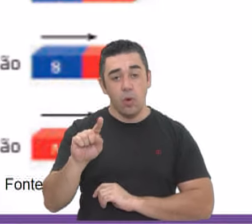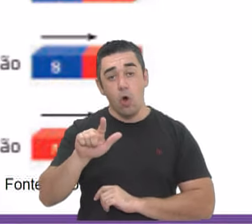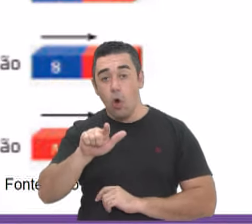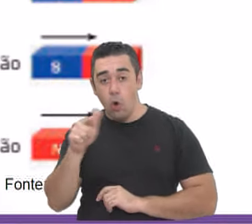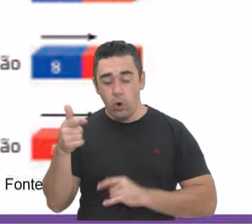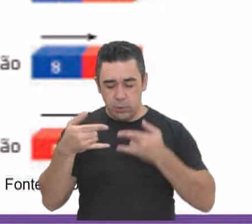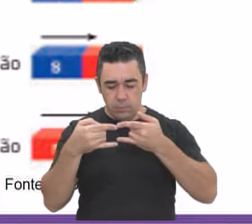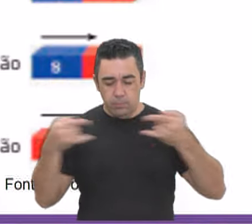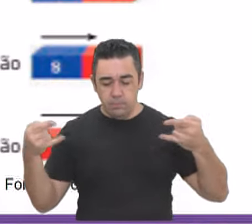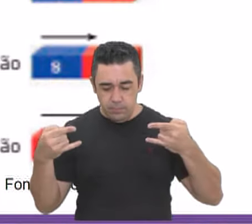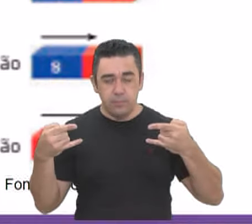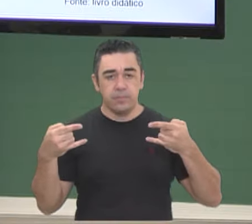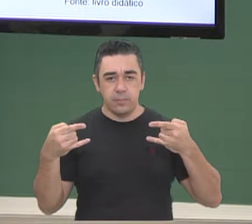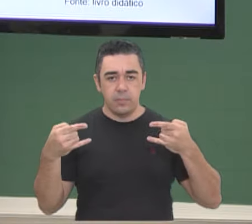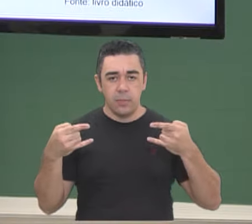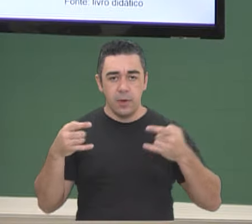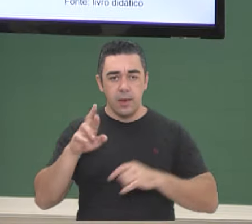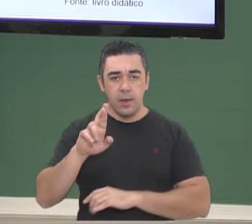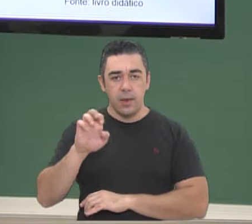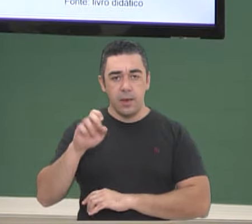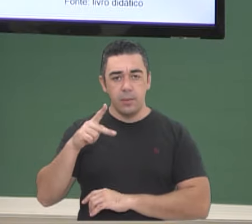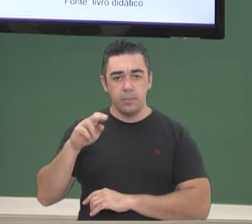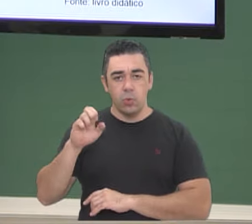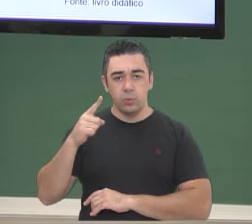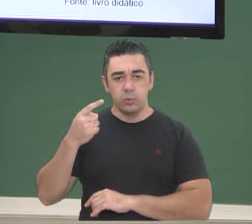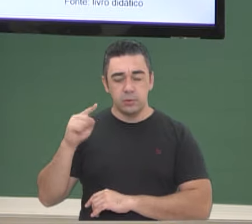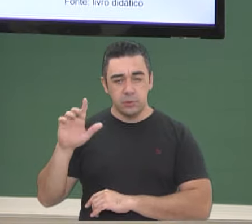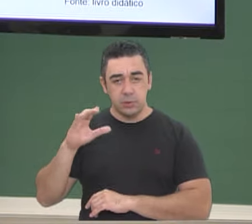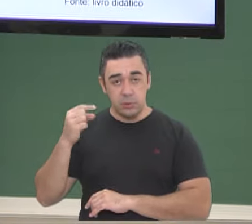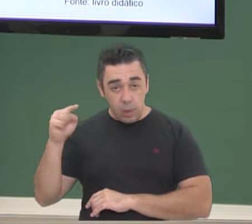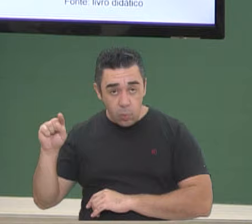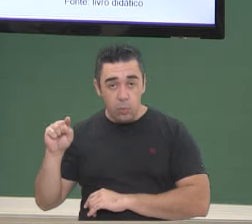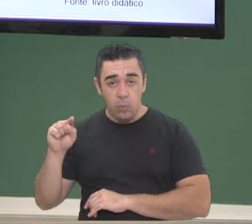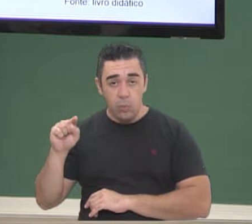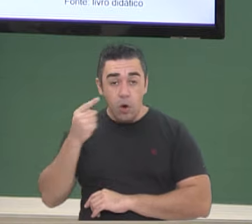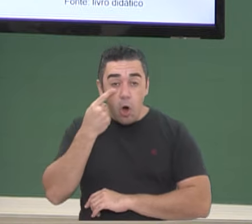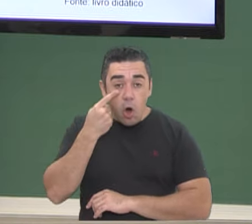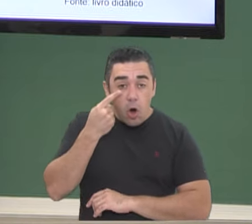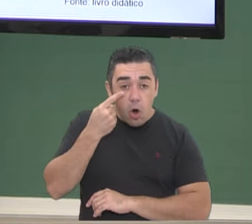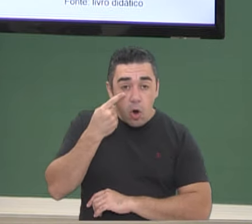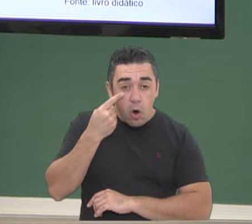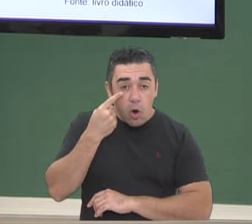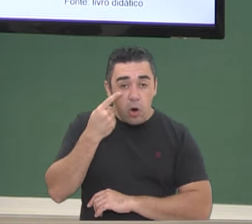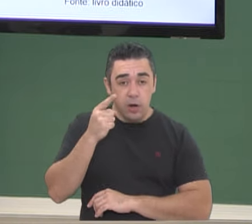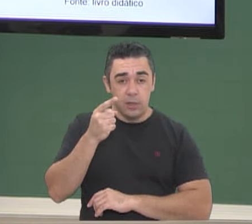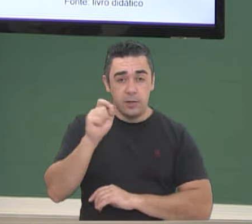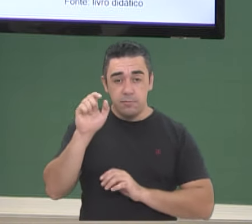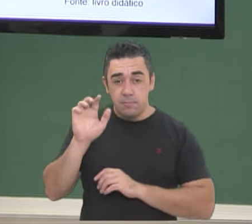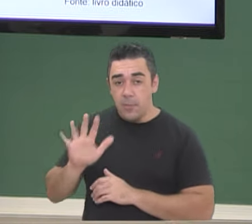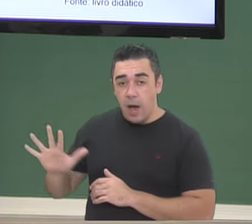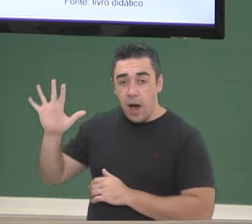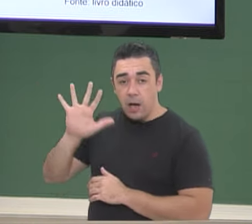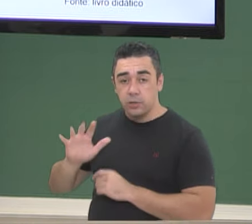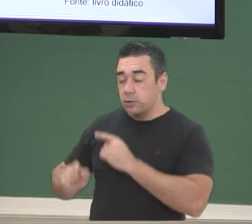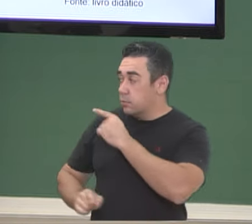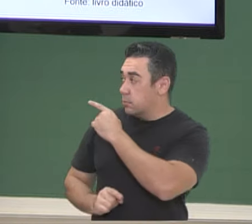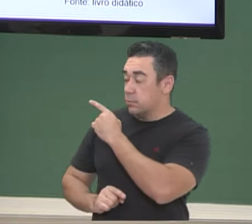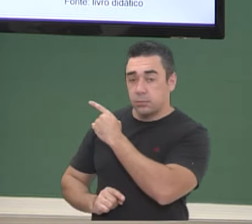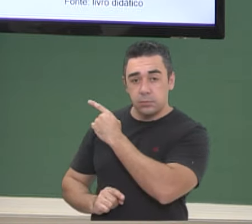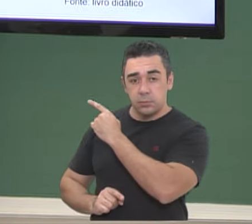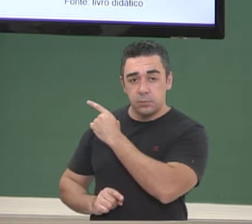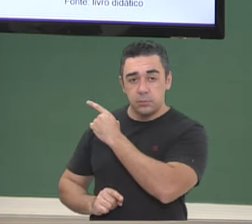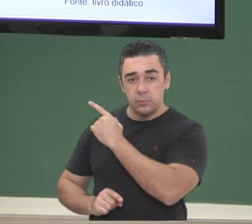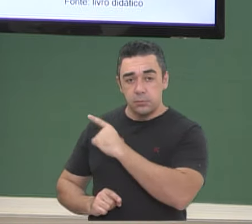quando o que vai acontecer a atração e olha só aqui para esta imagem nós temos um ímã